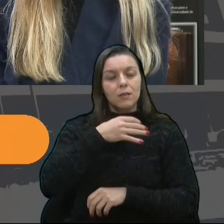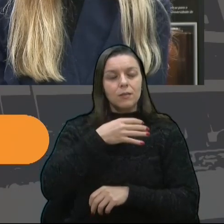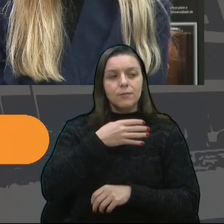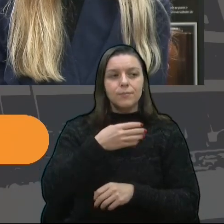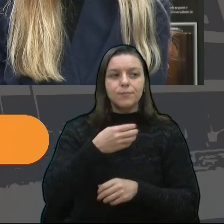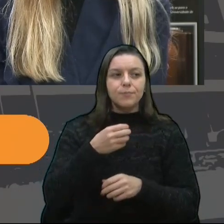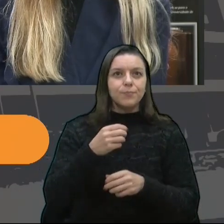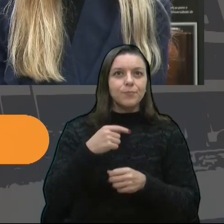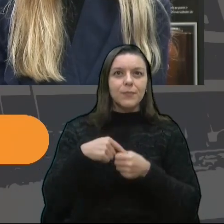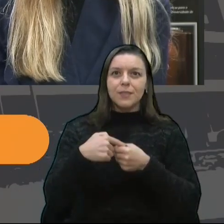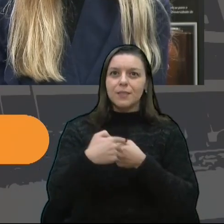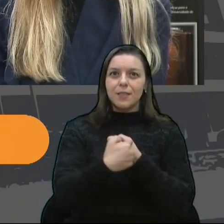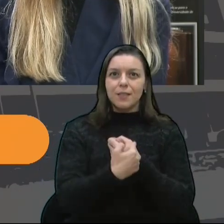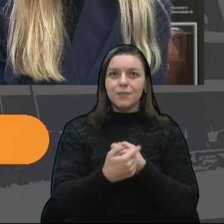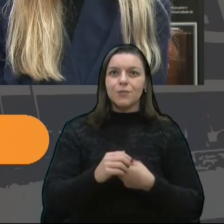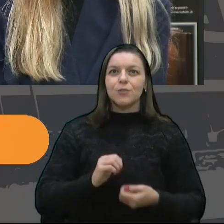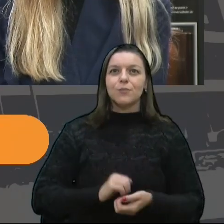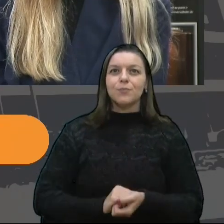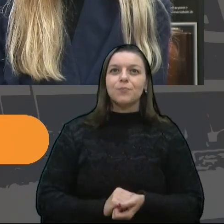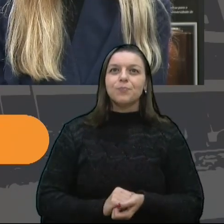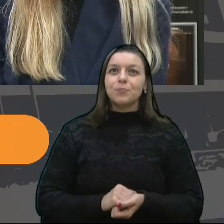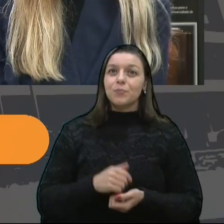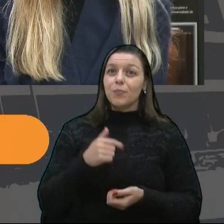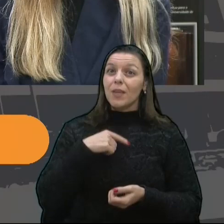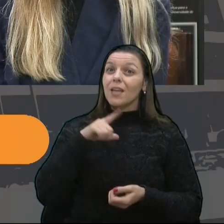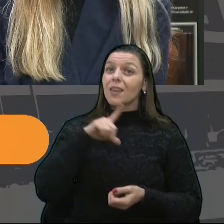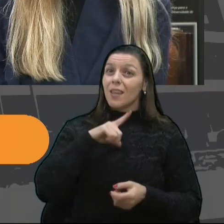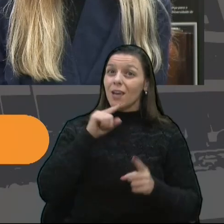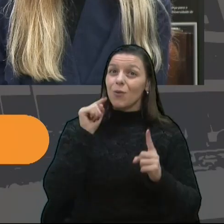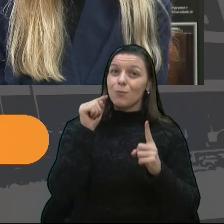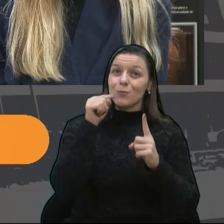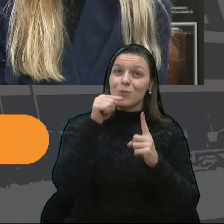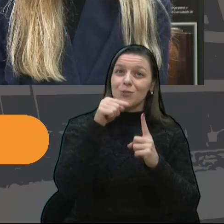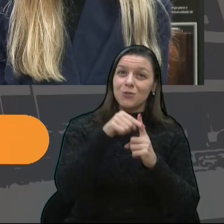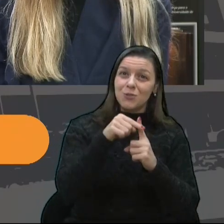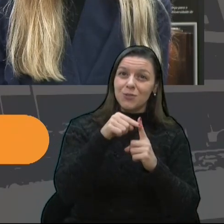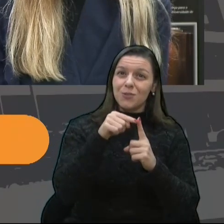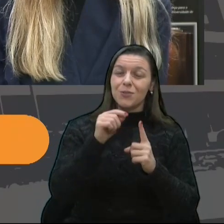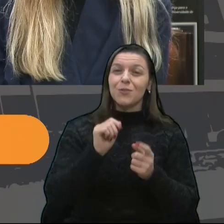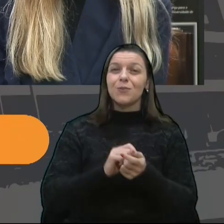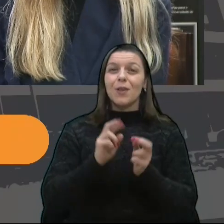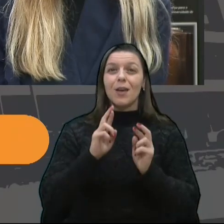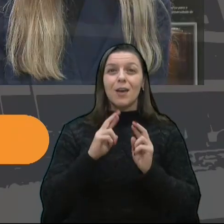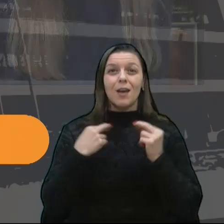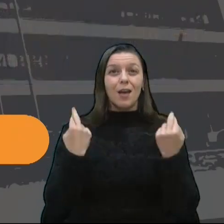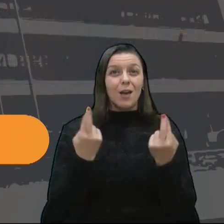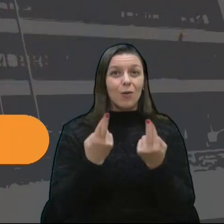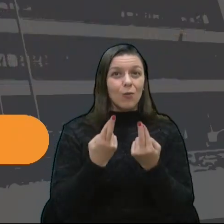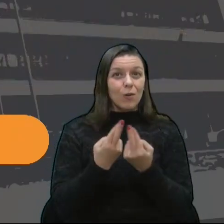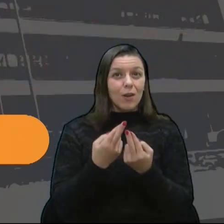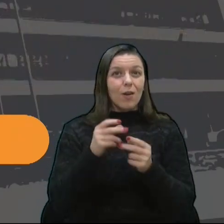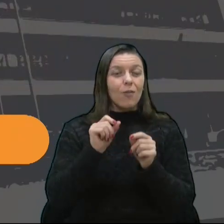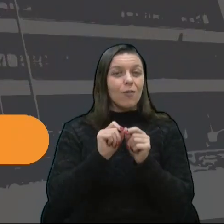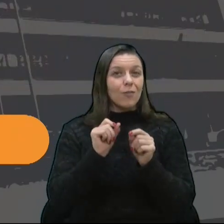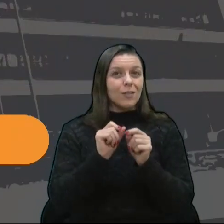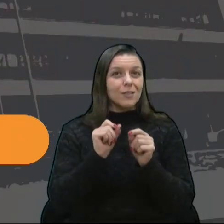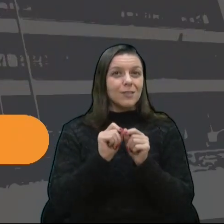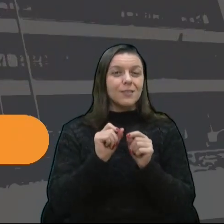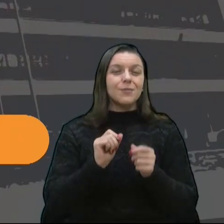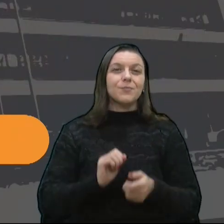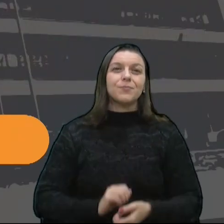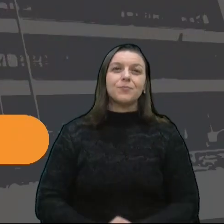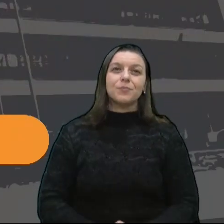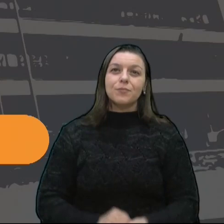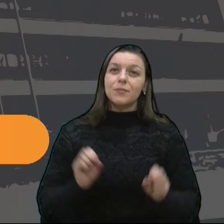disso, que tem por grande objetivo aquela reunião, né, dos realizadores lá, toda